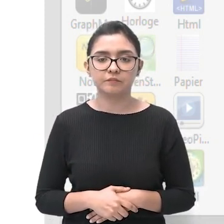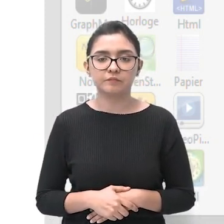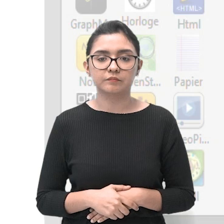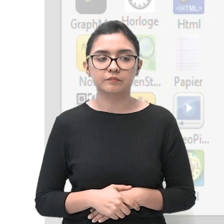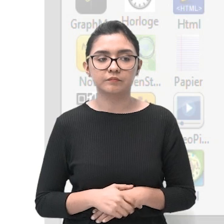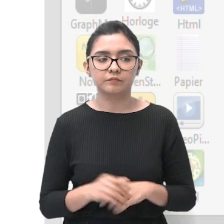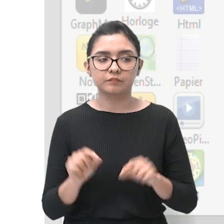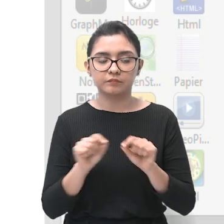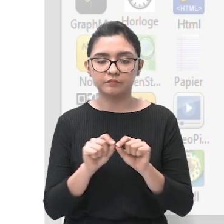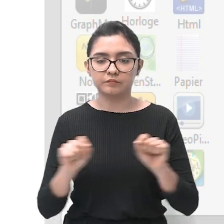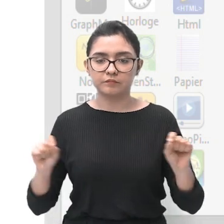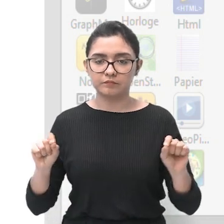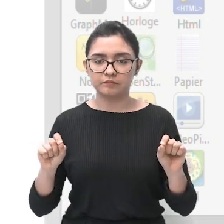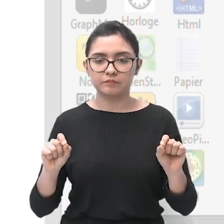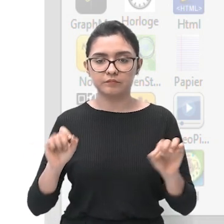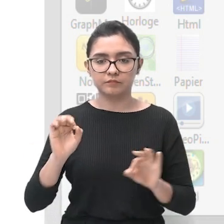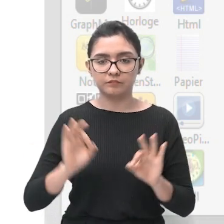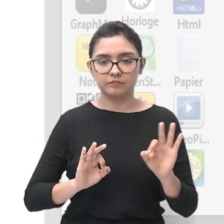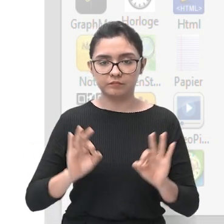Ajustamos aqui, né?